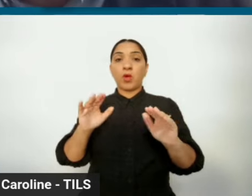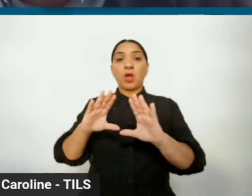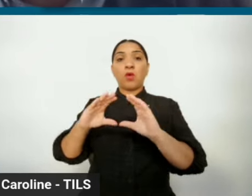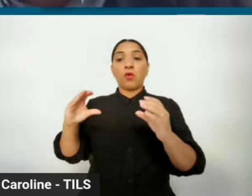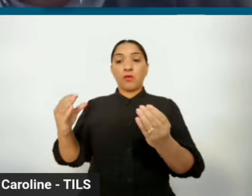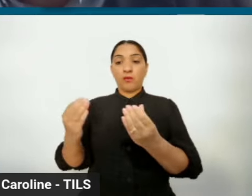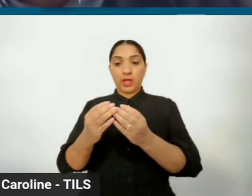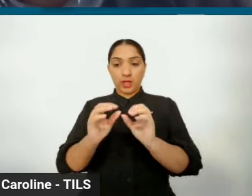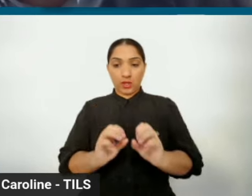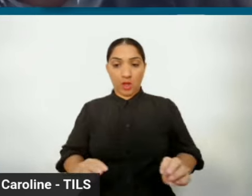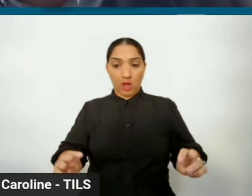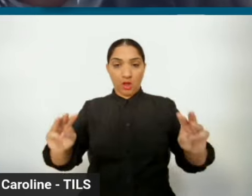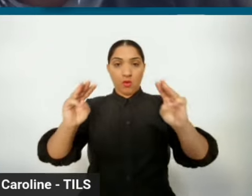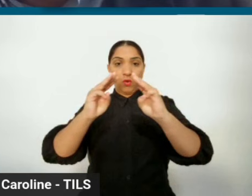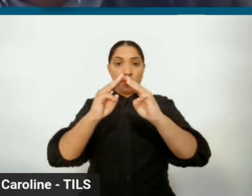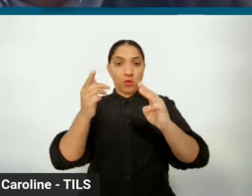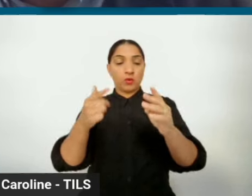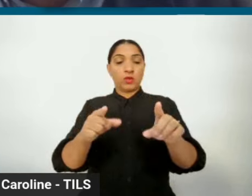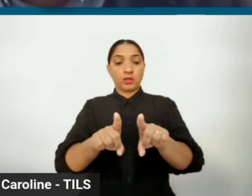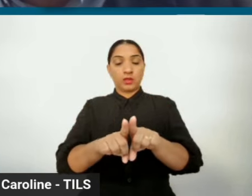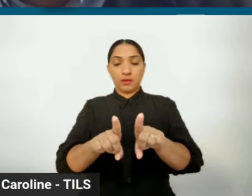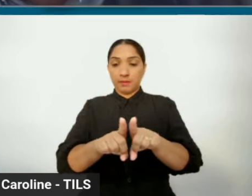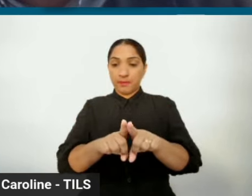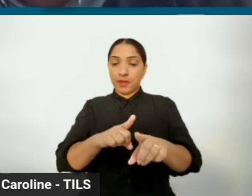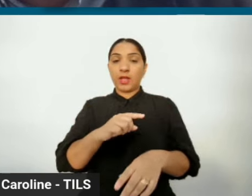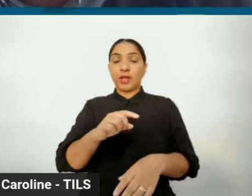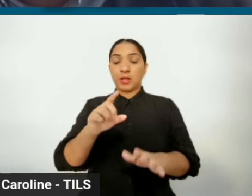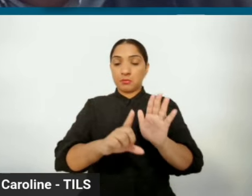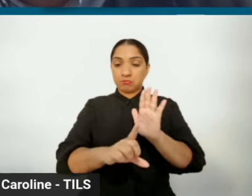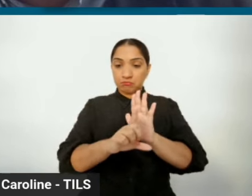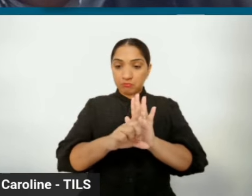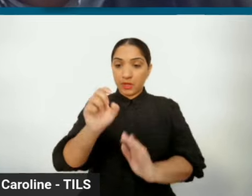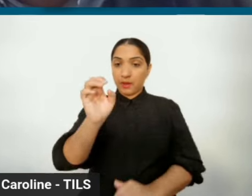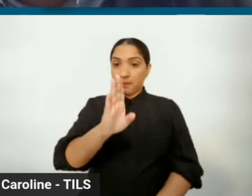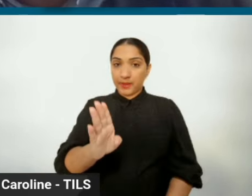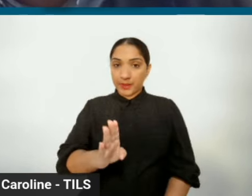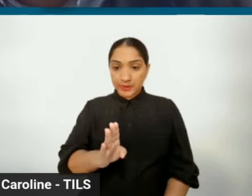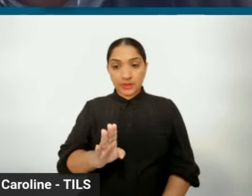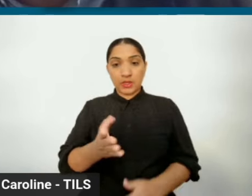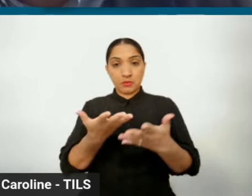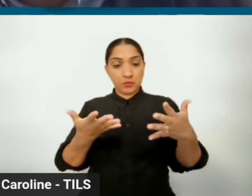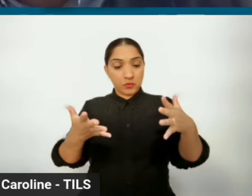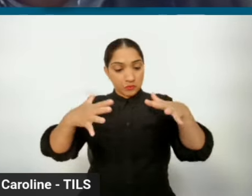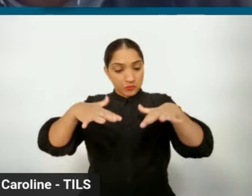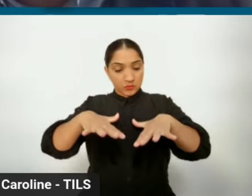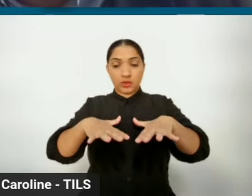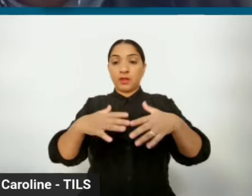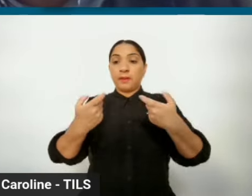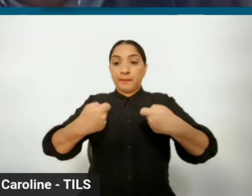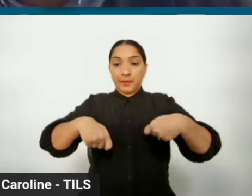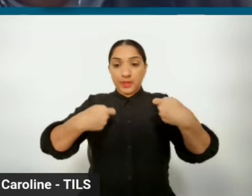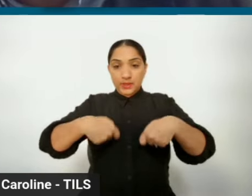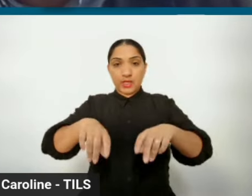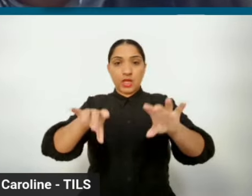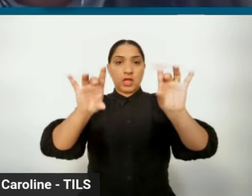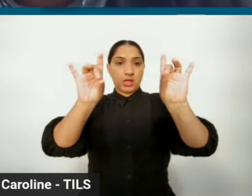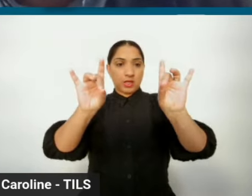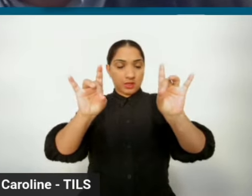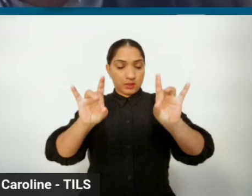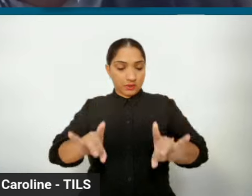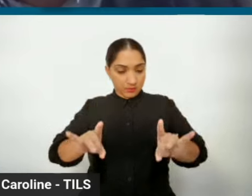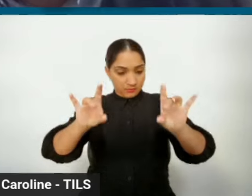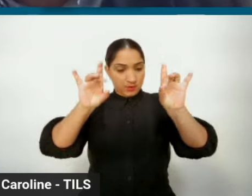Lei Brasileira de Inclusão, e que se fazem mesmo tais direitos tão necessários para a gente garantir uma vida